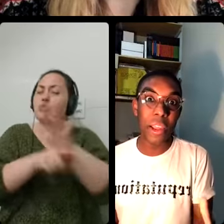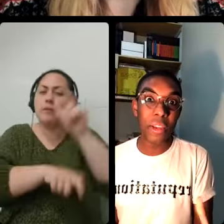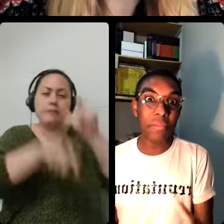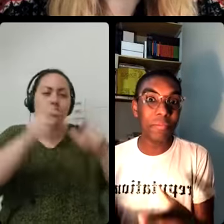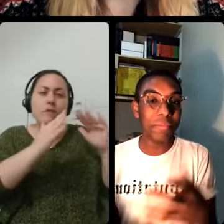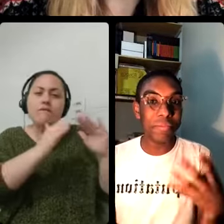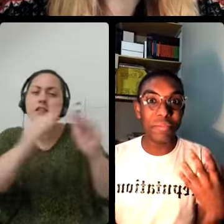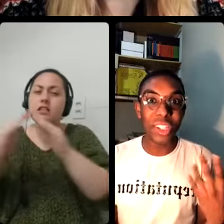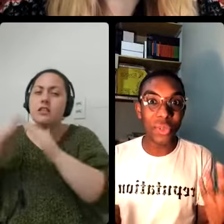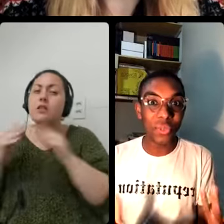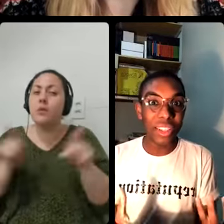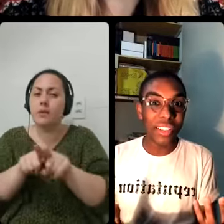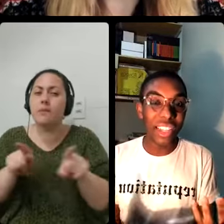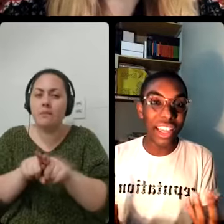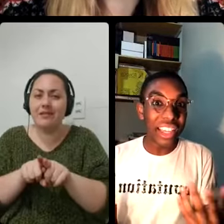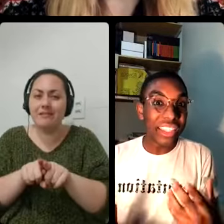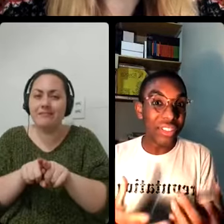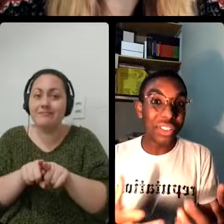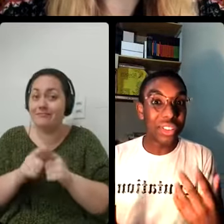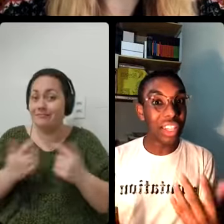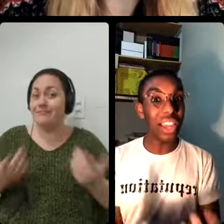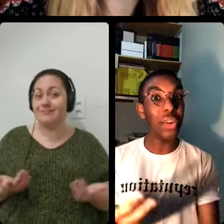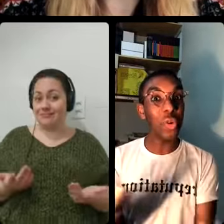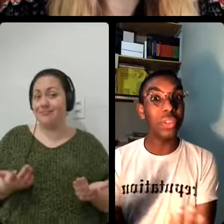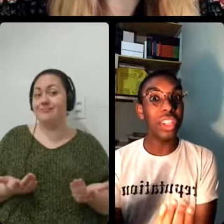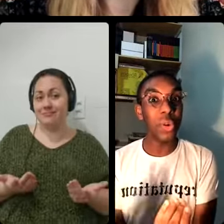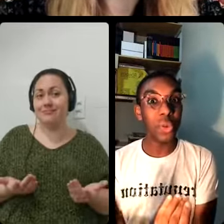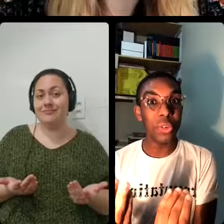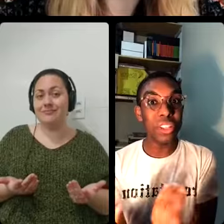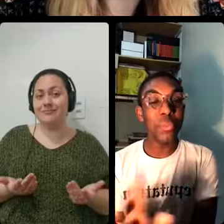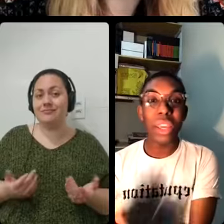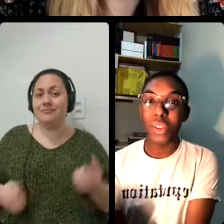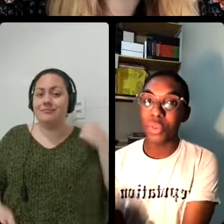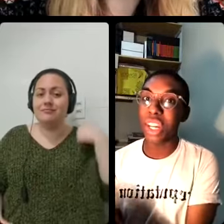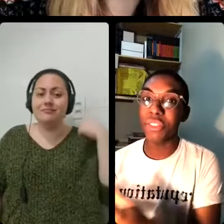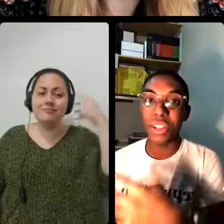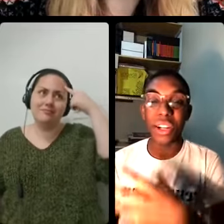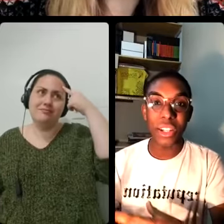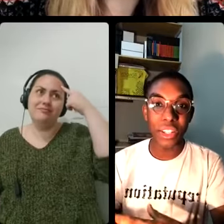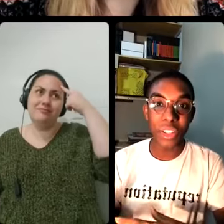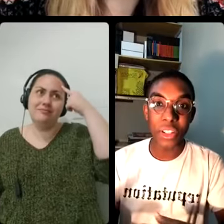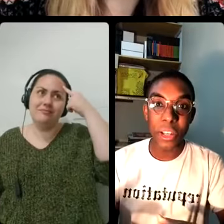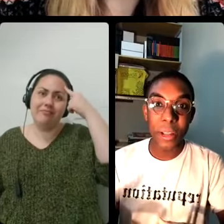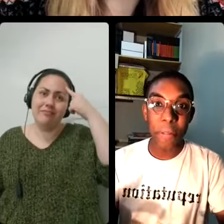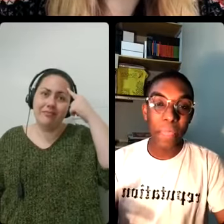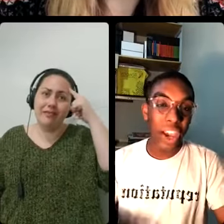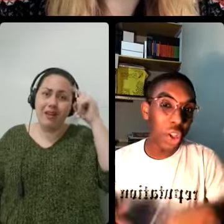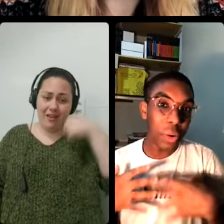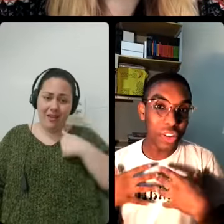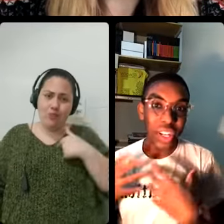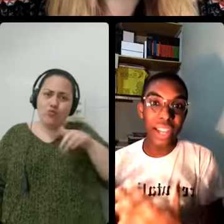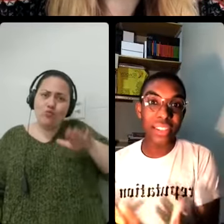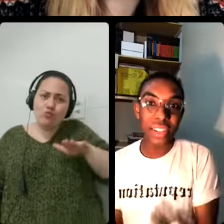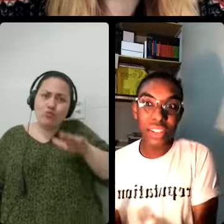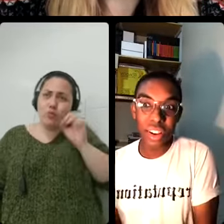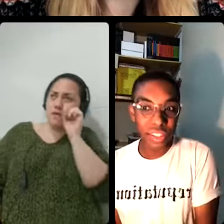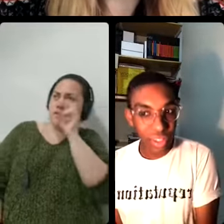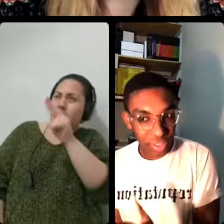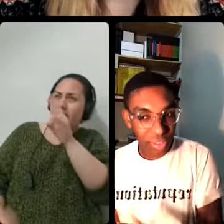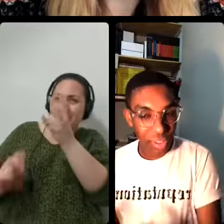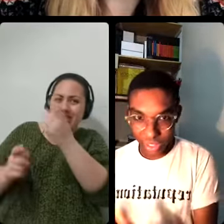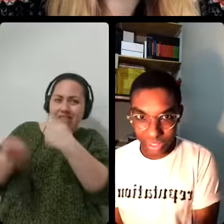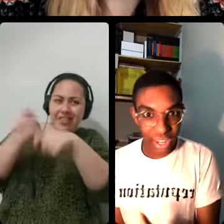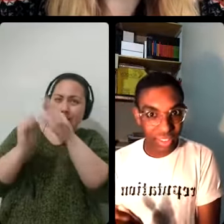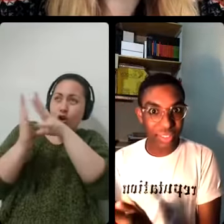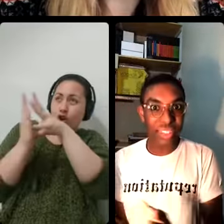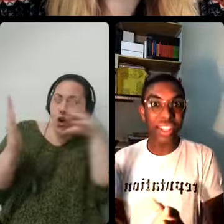também". Então, né, se tu tem o teu espelho um traficante, eu não posso chegar e dizer assim: "Olha só,